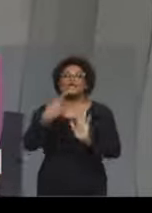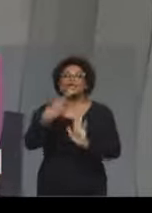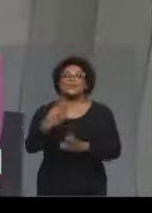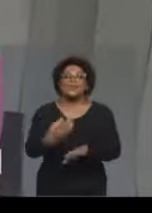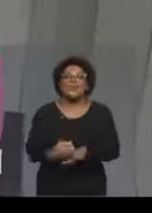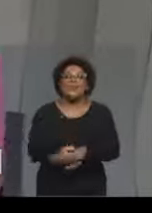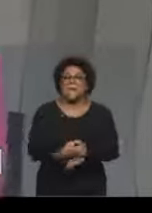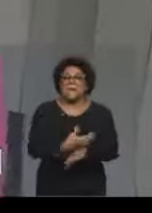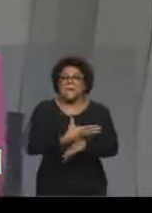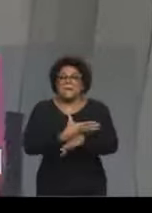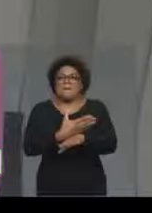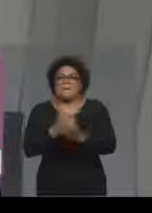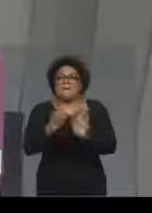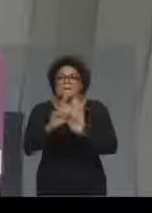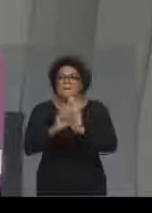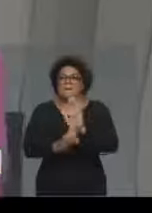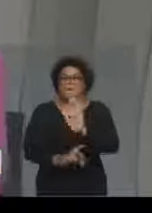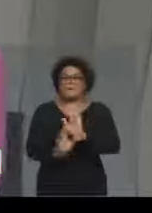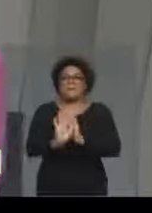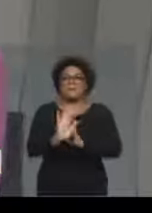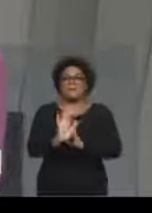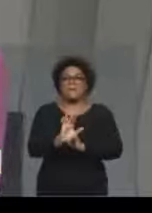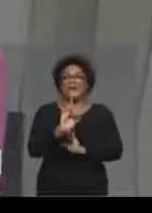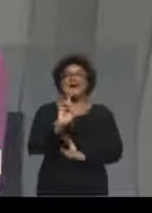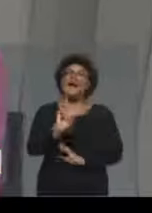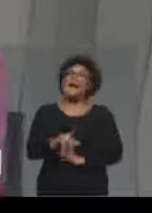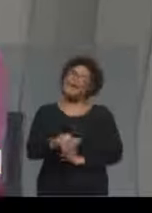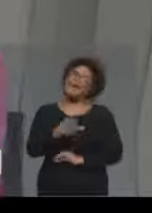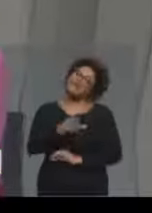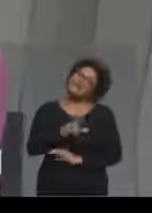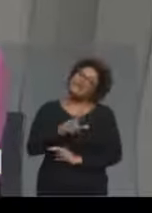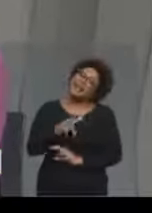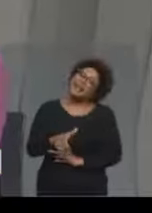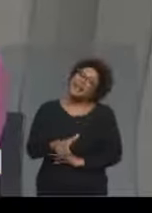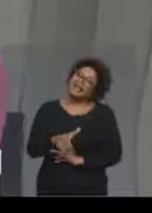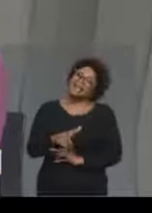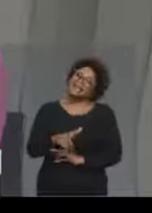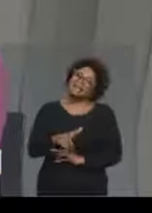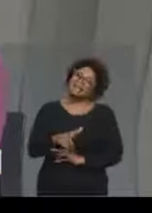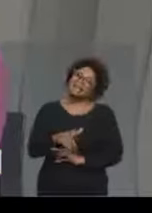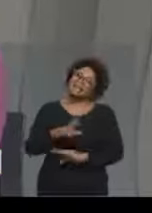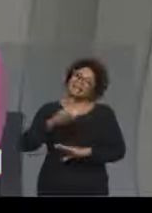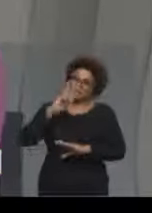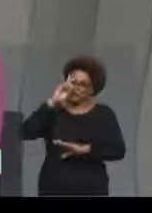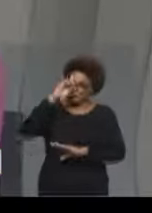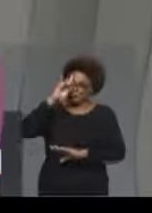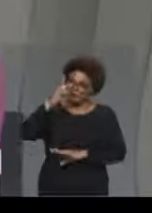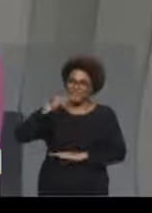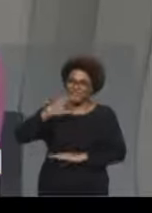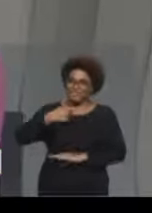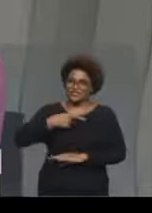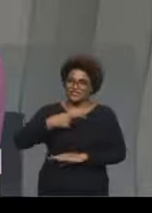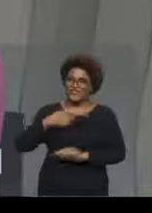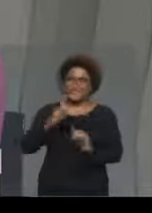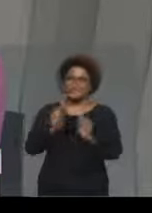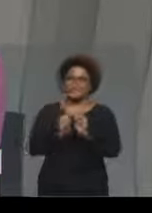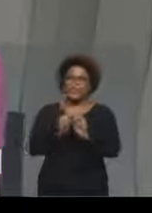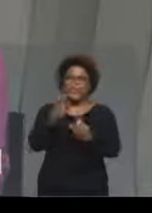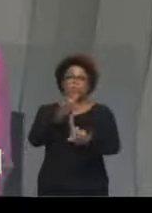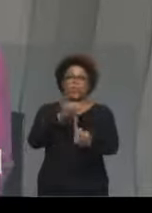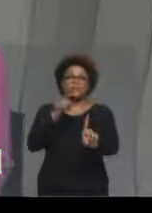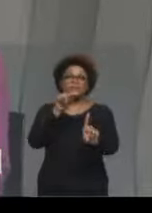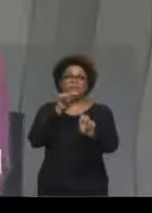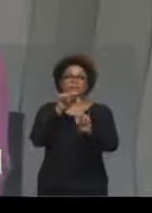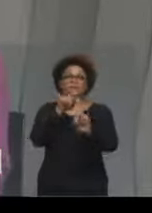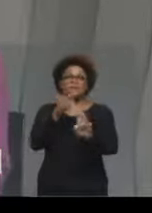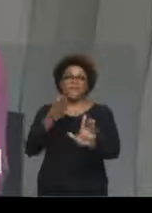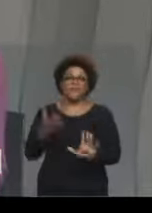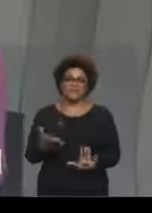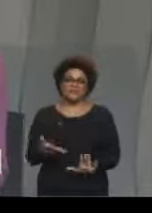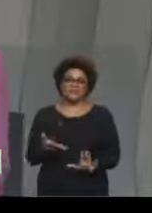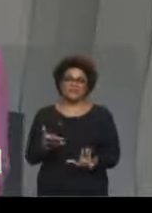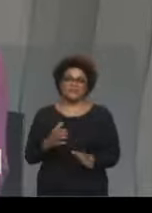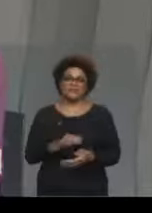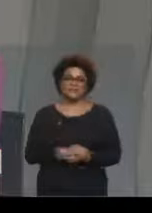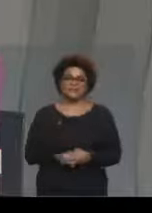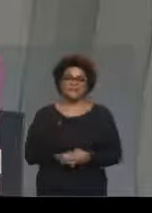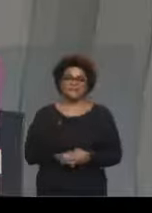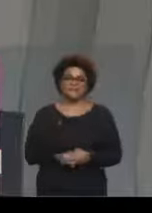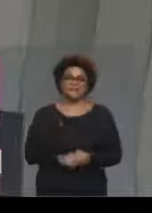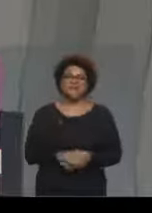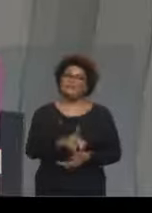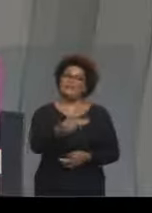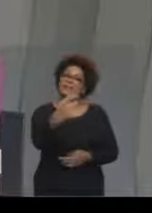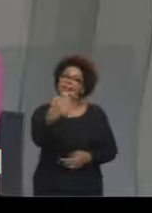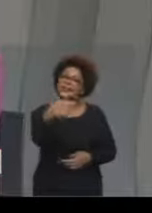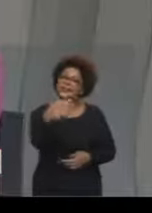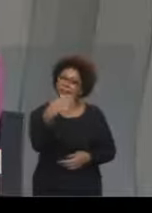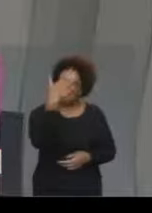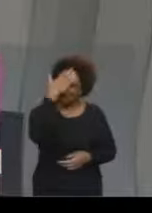texto. Então, essa é a diferença de subjetividade com objetividade. É importante saber também para você fazer a